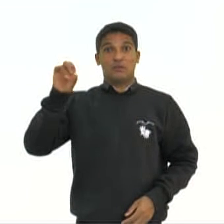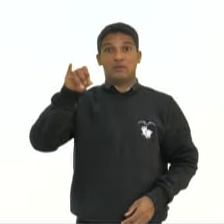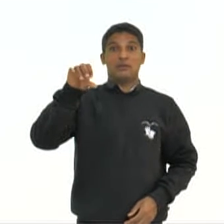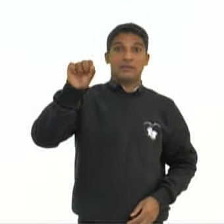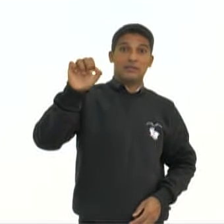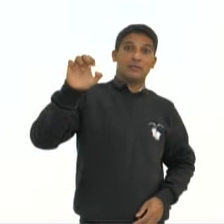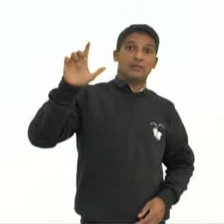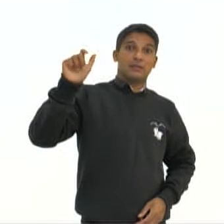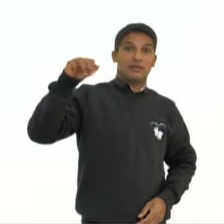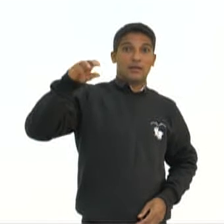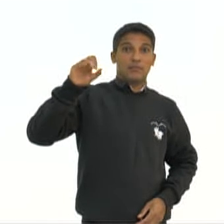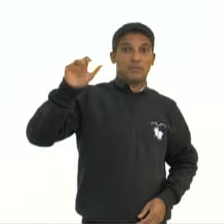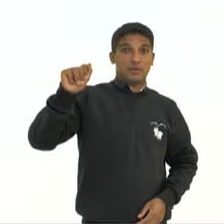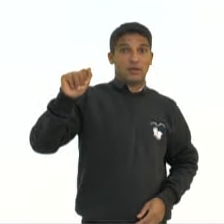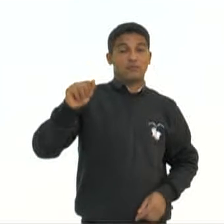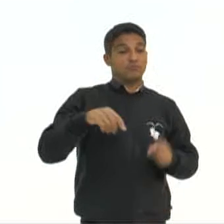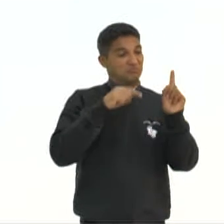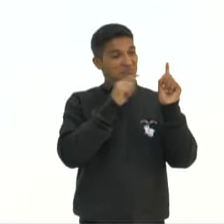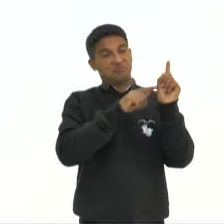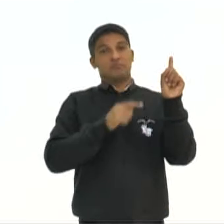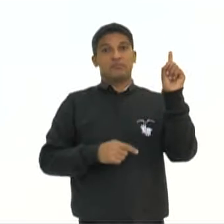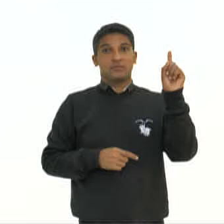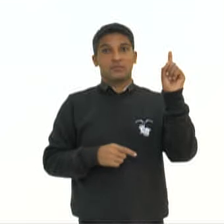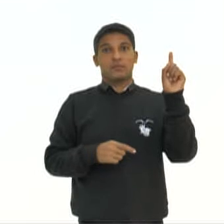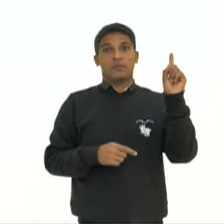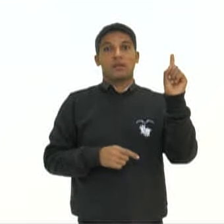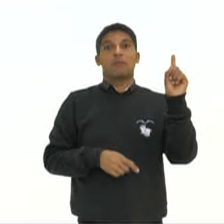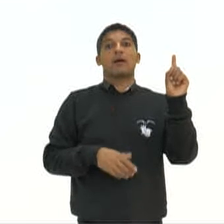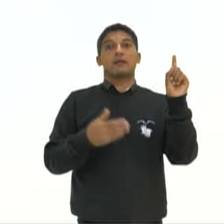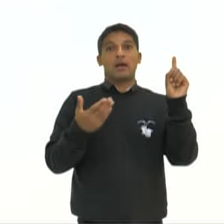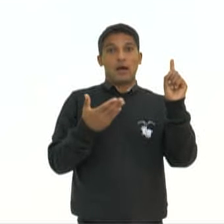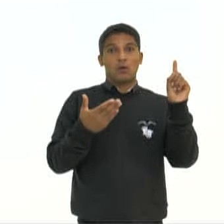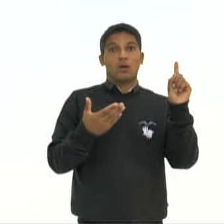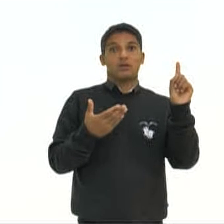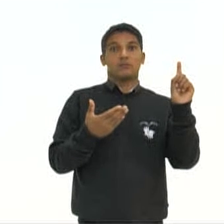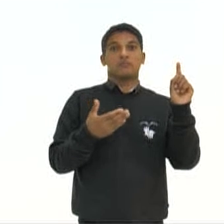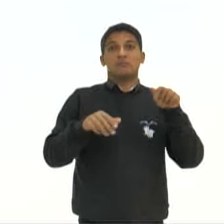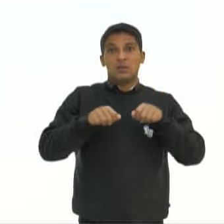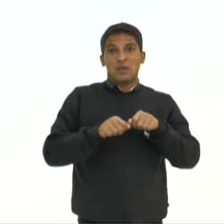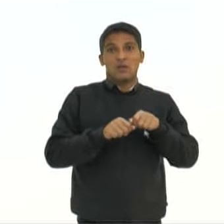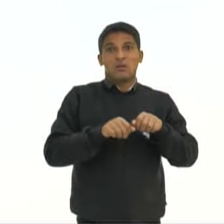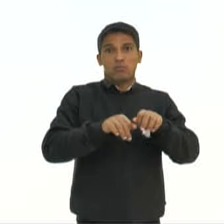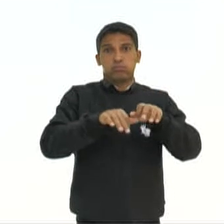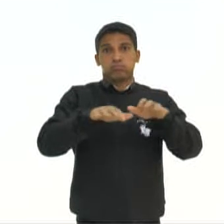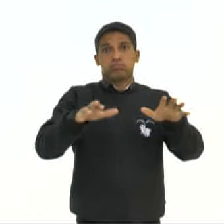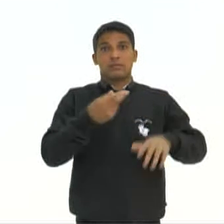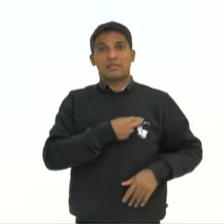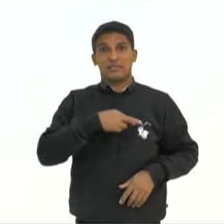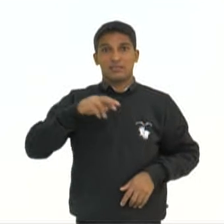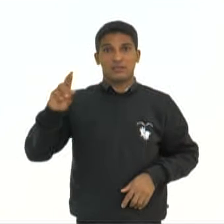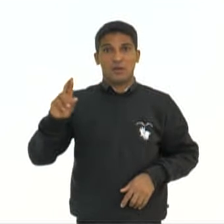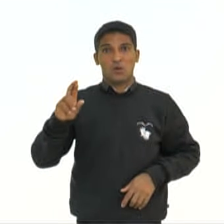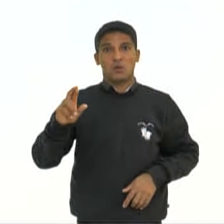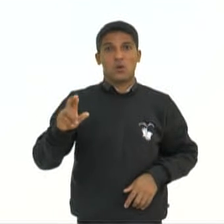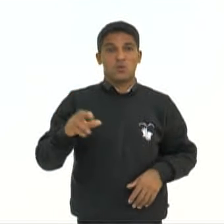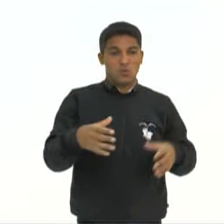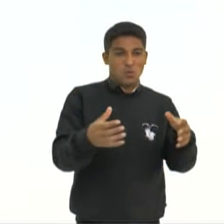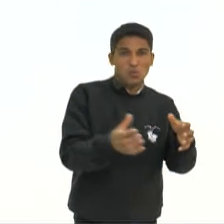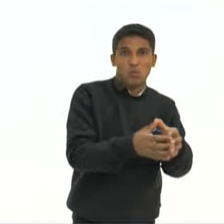vão então, de uma maneira autocrata, governar aquelas determinadas regiões. Em